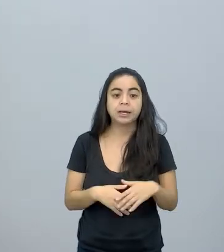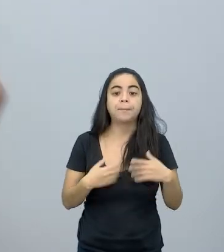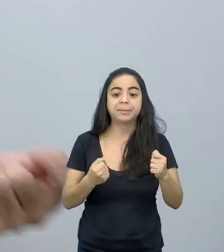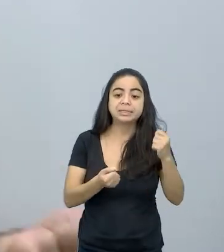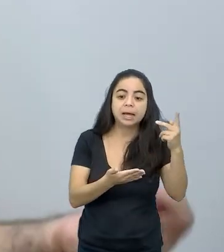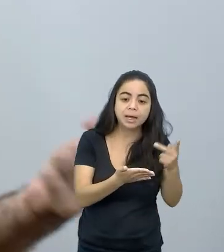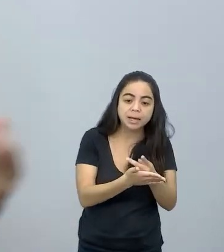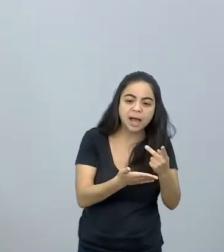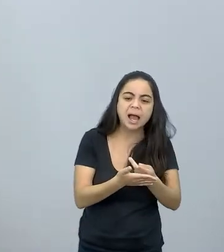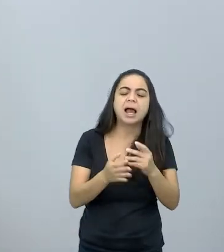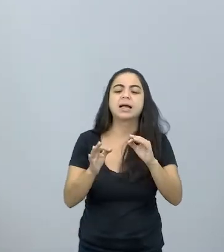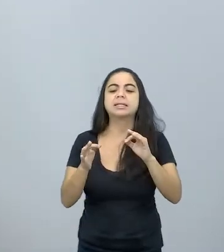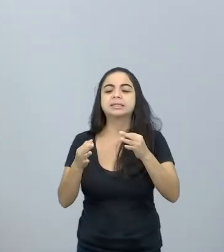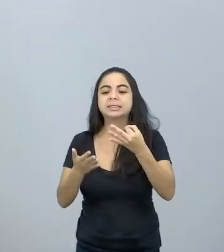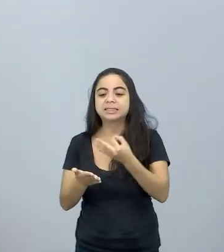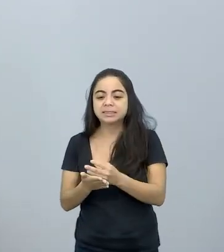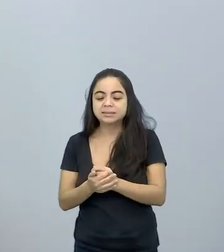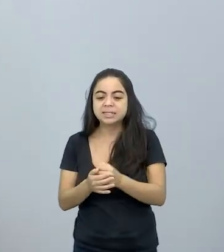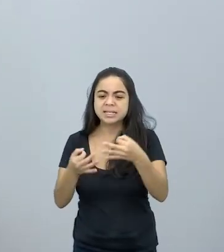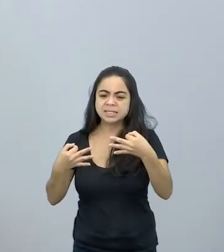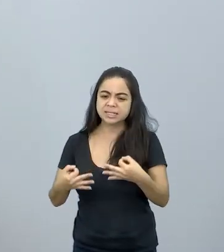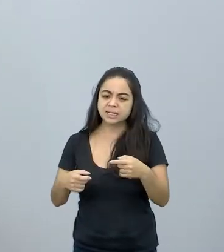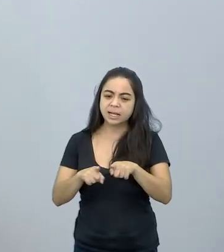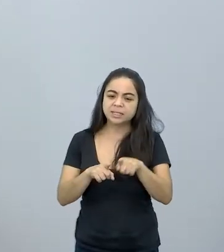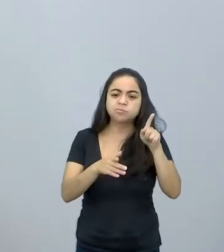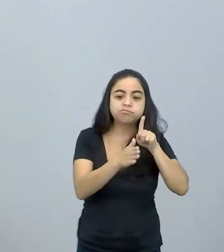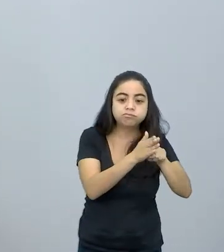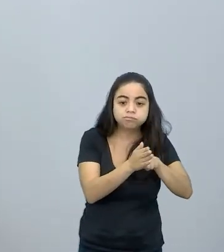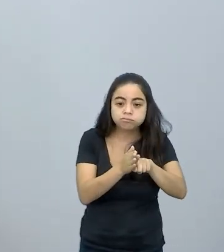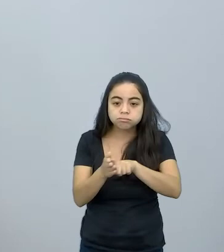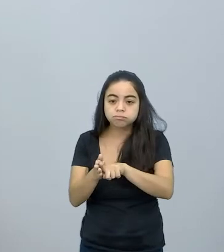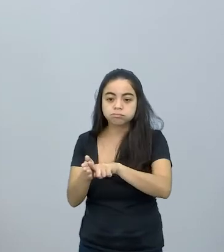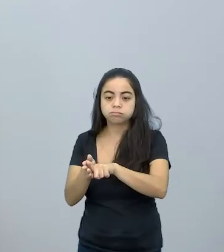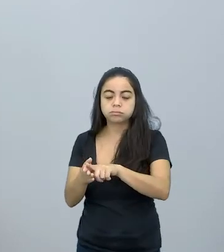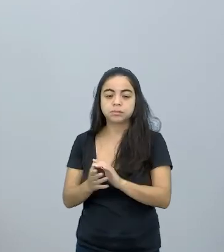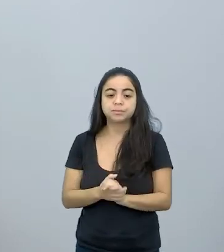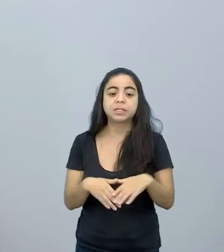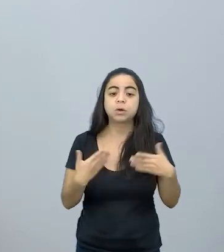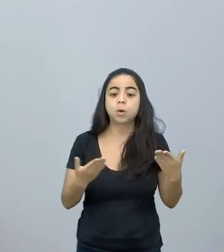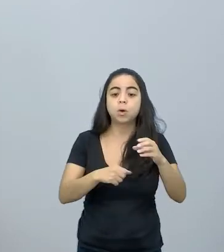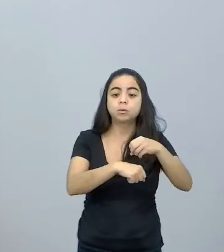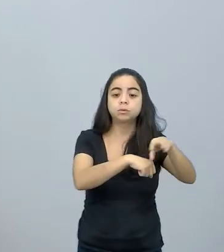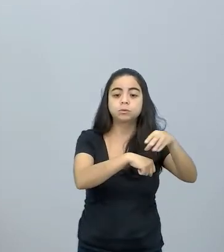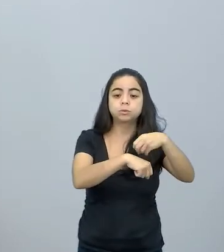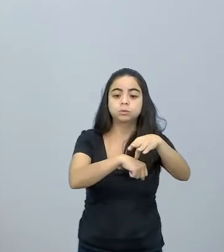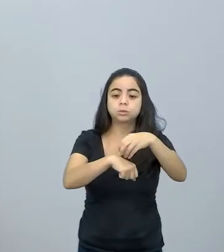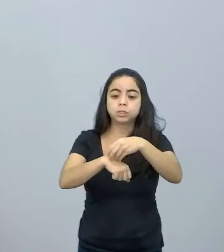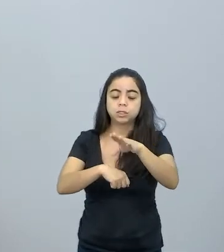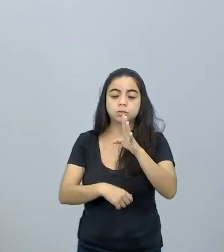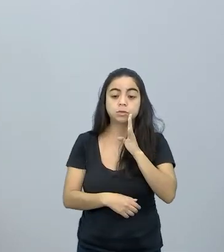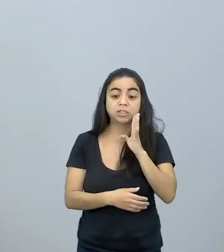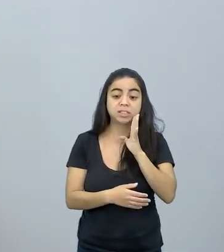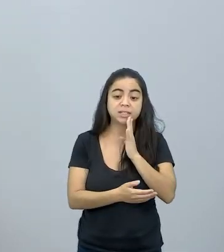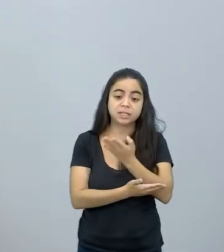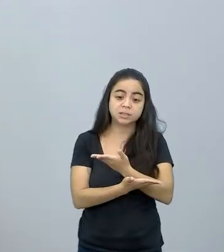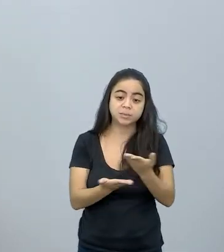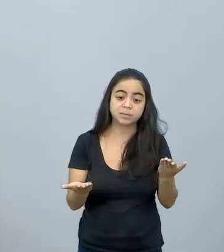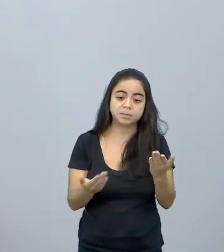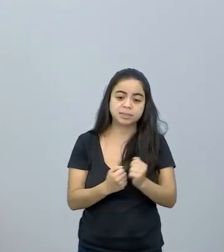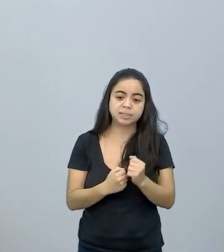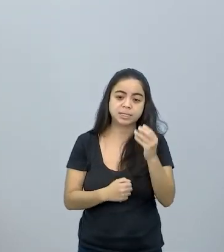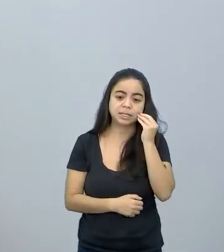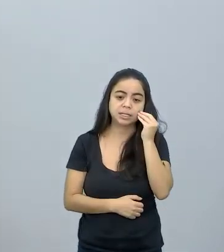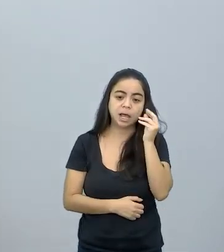errar, acertar e fazer uma pesquisa, né? Então são todas sugestões bem legais para a gente tentar usar,